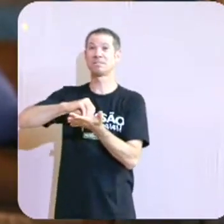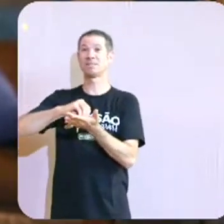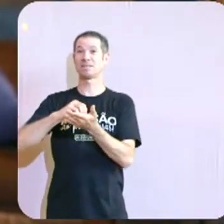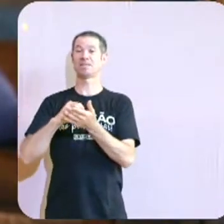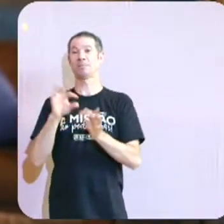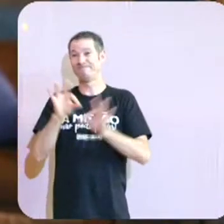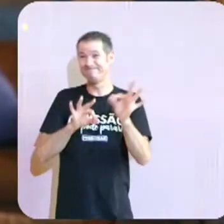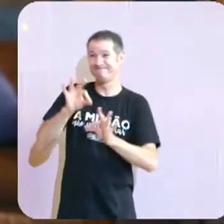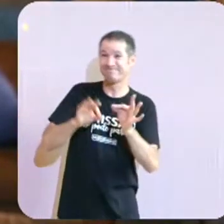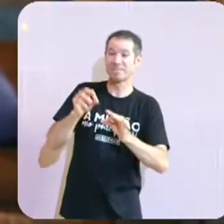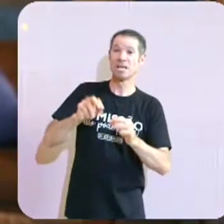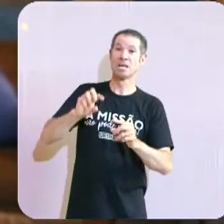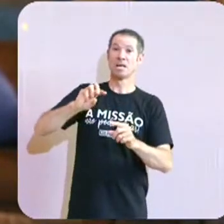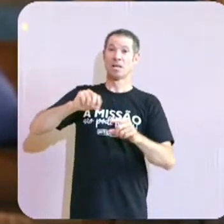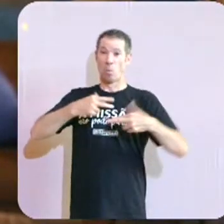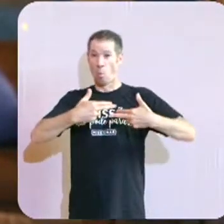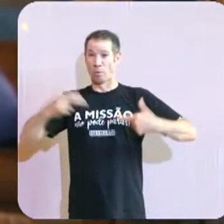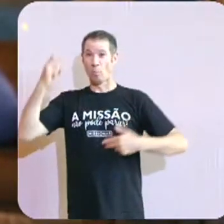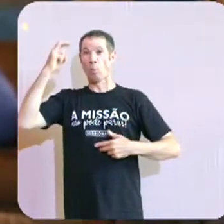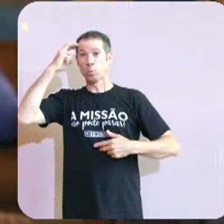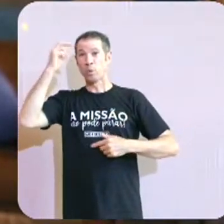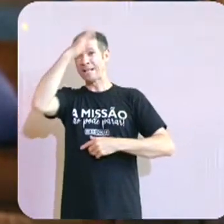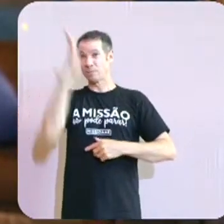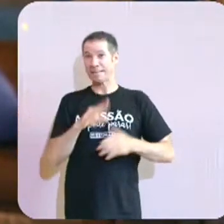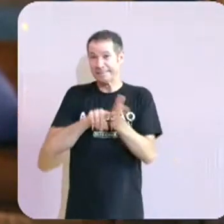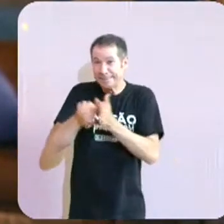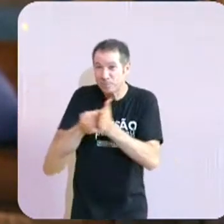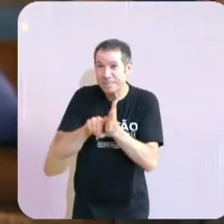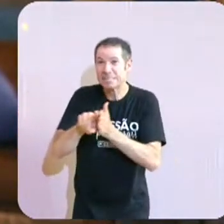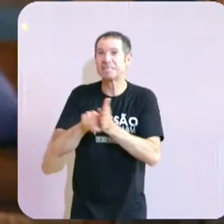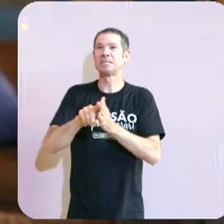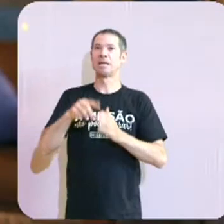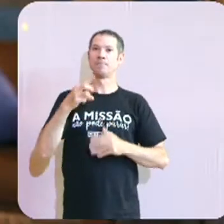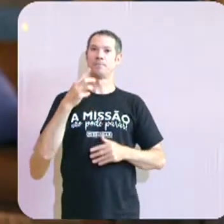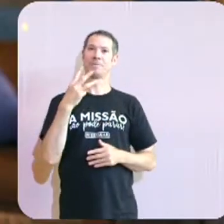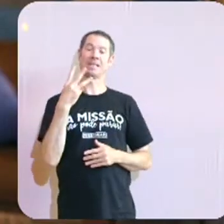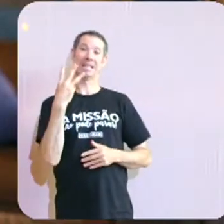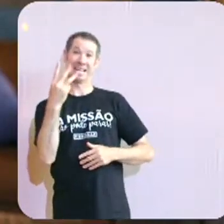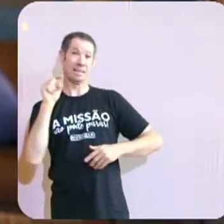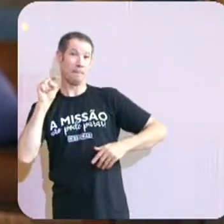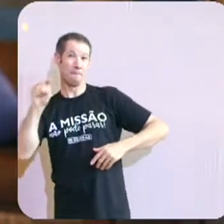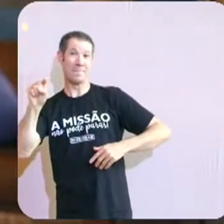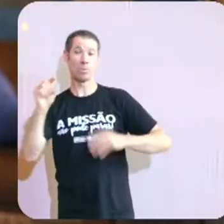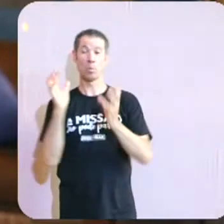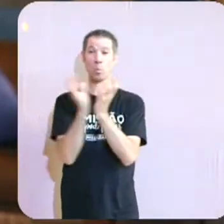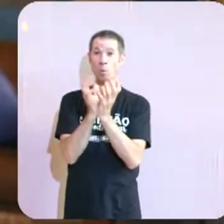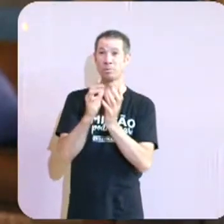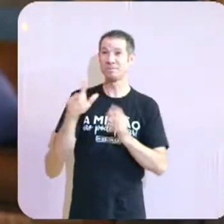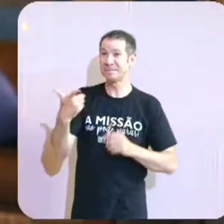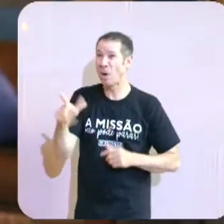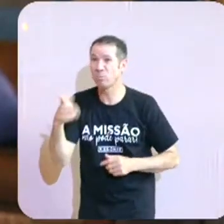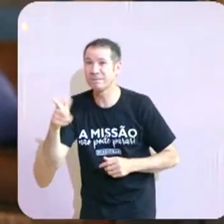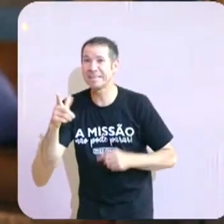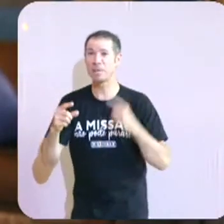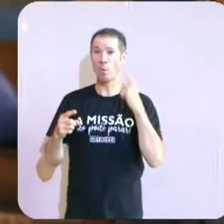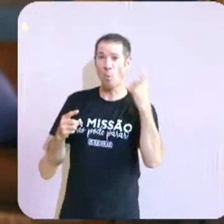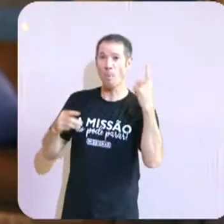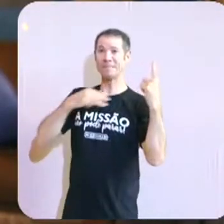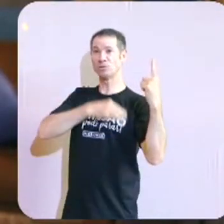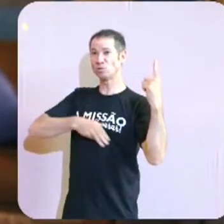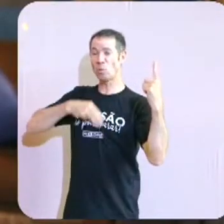Missões Transculturais do Brasil. Queridos irmãos, 3.100 desses grupos não tem sequer um missionário